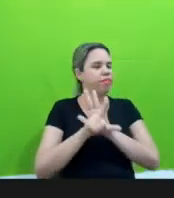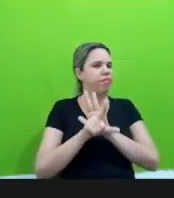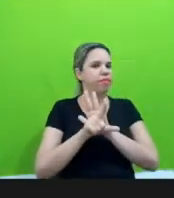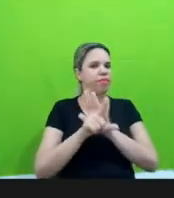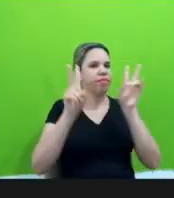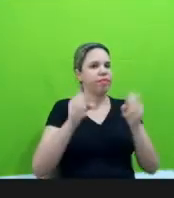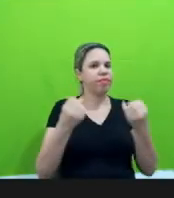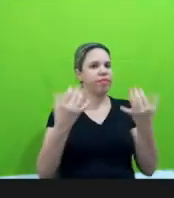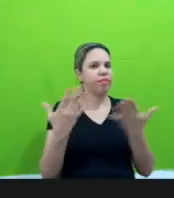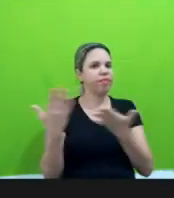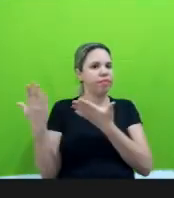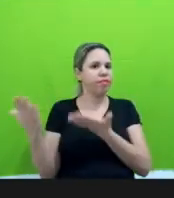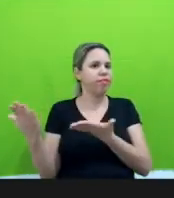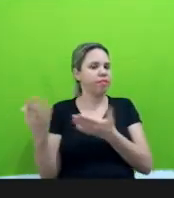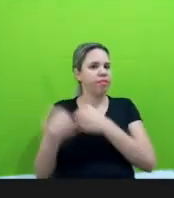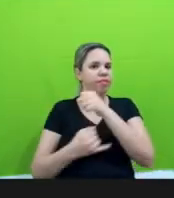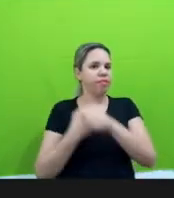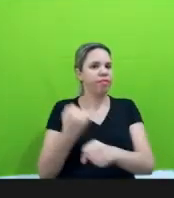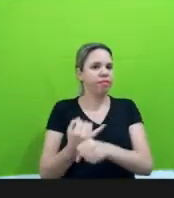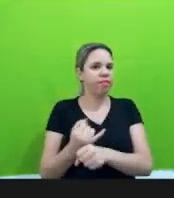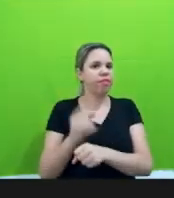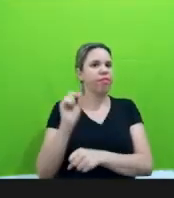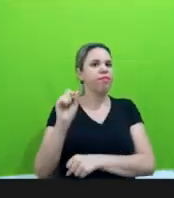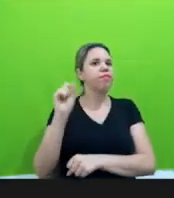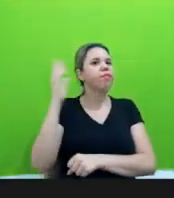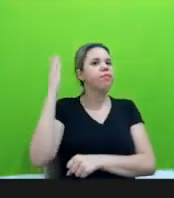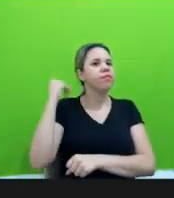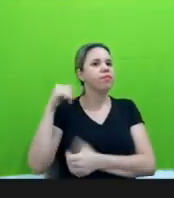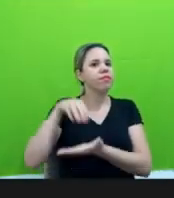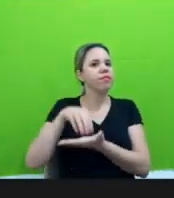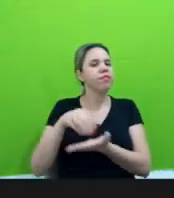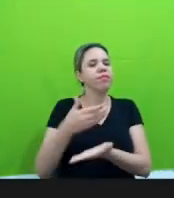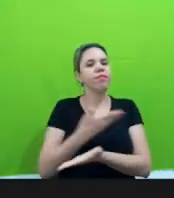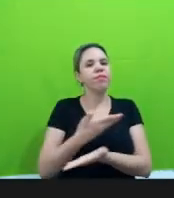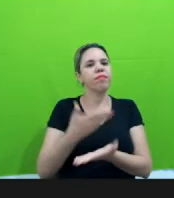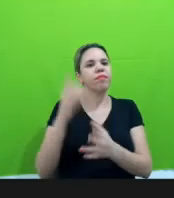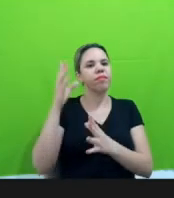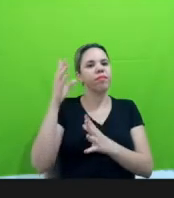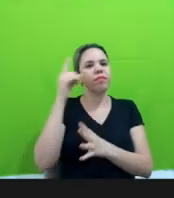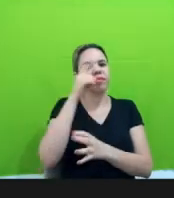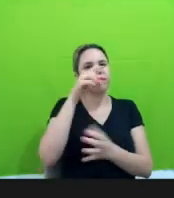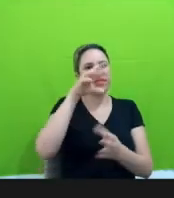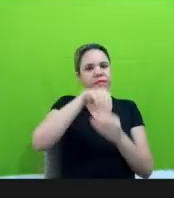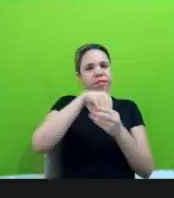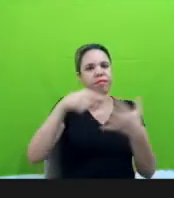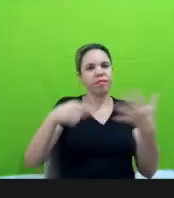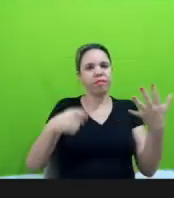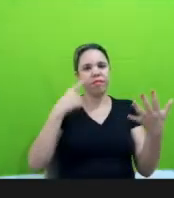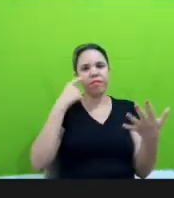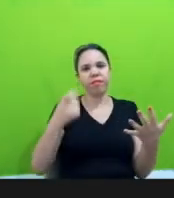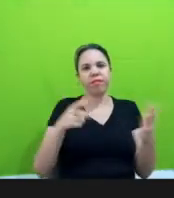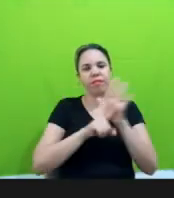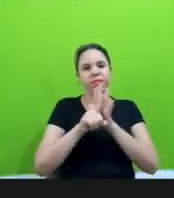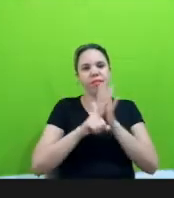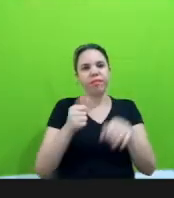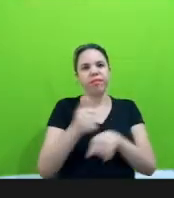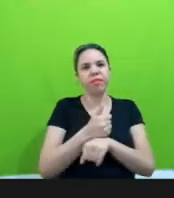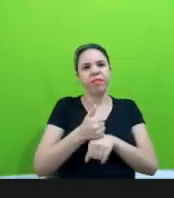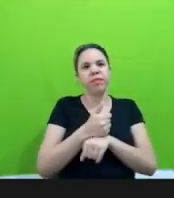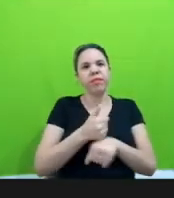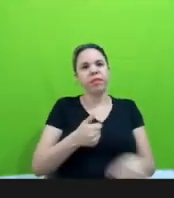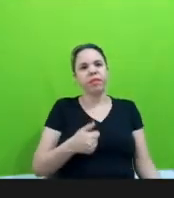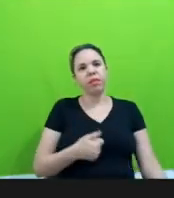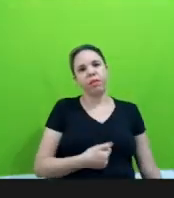está lá no site da Fiquem Sabendo. É um relatório bem complexo, bem interessante para quem pesquisa essa área, e